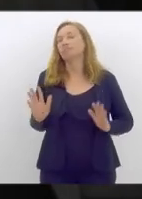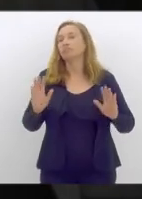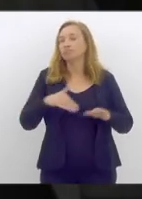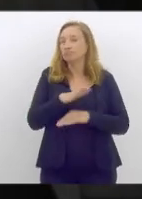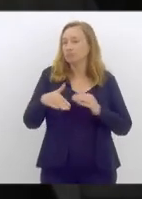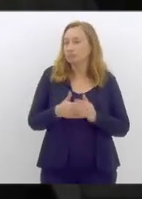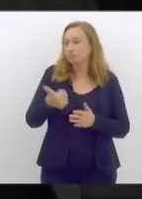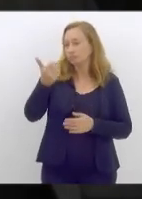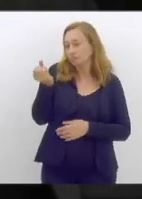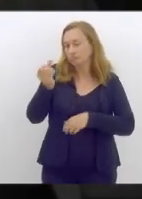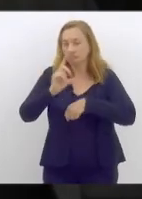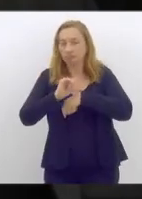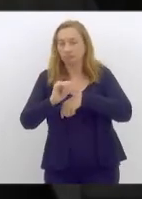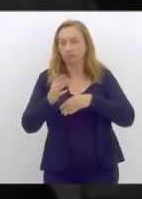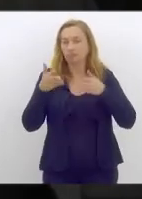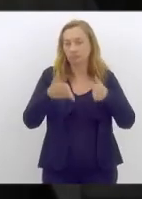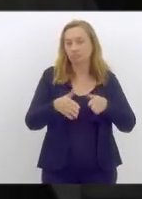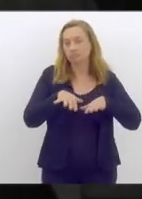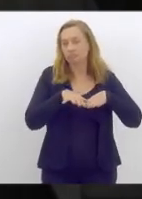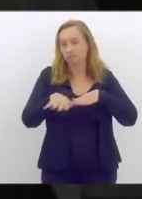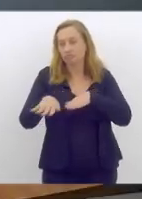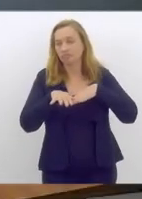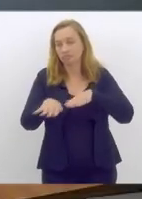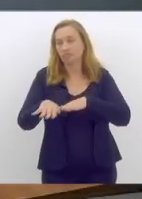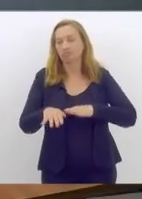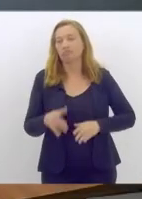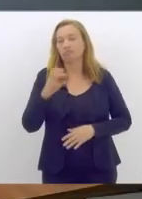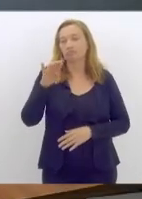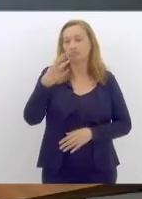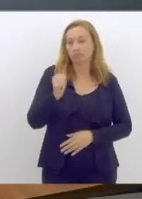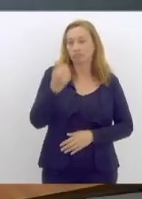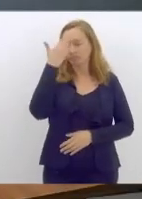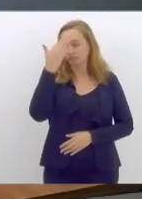das 16 horas concentração na Candelária Muito obrigado obrigado